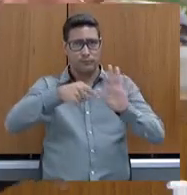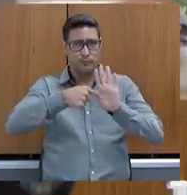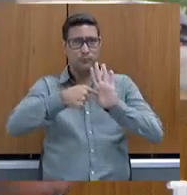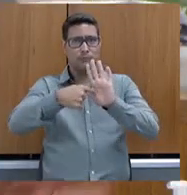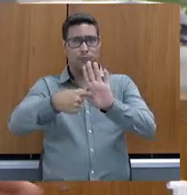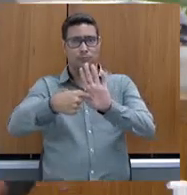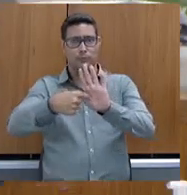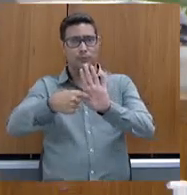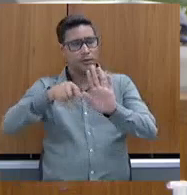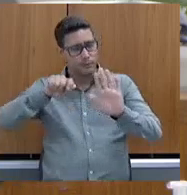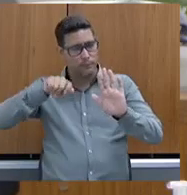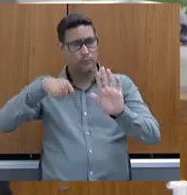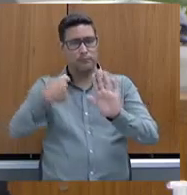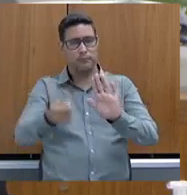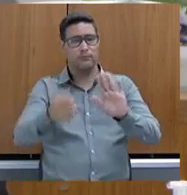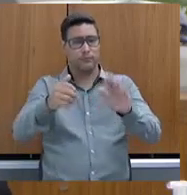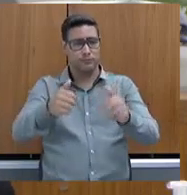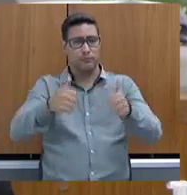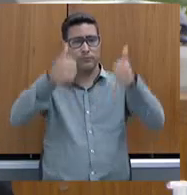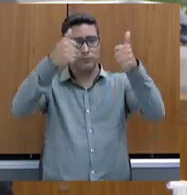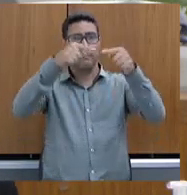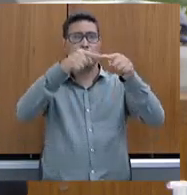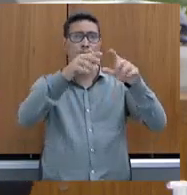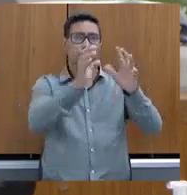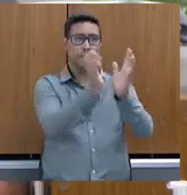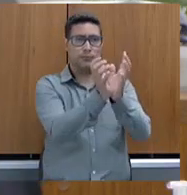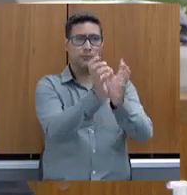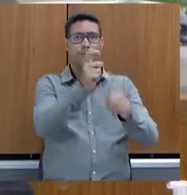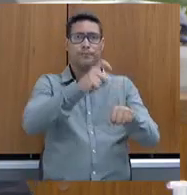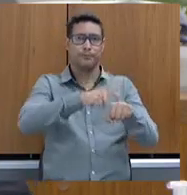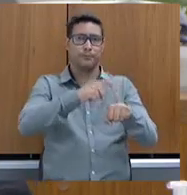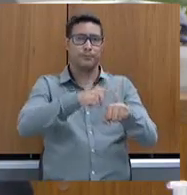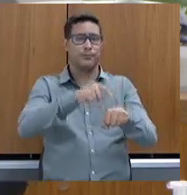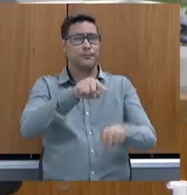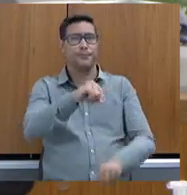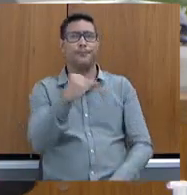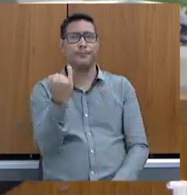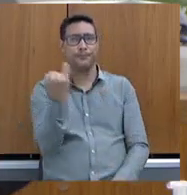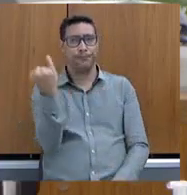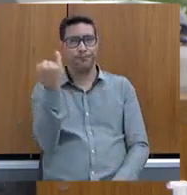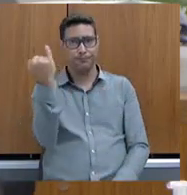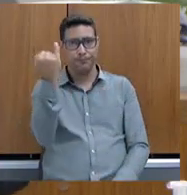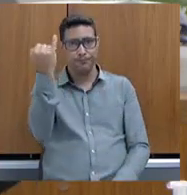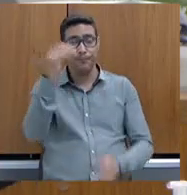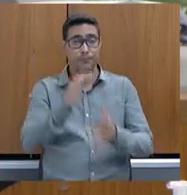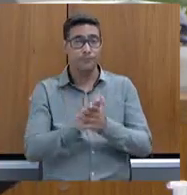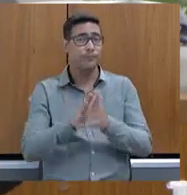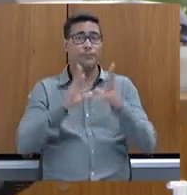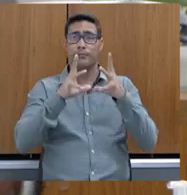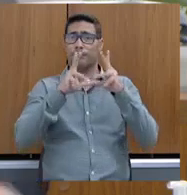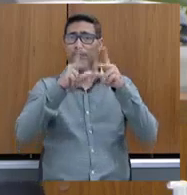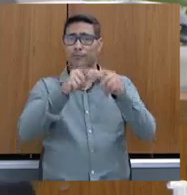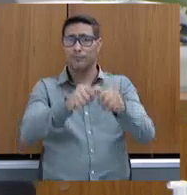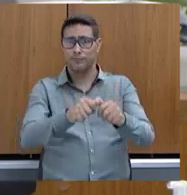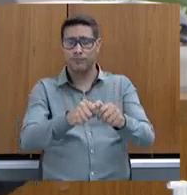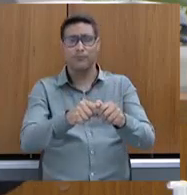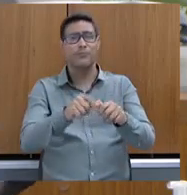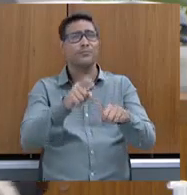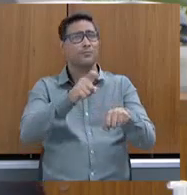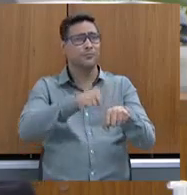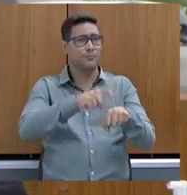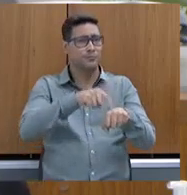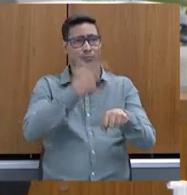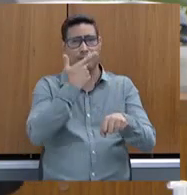nome melhor como vossa excelência sua equipe nesse momento tão importante em todos os momentos que fala para ter um monte histórico